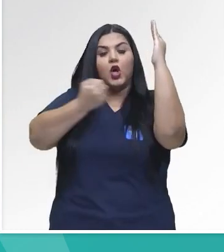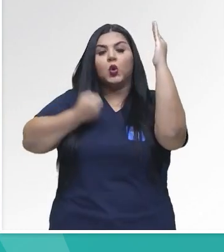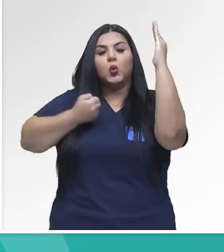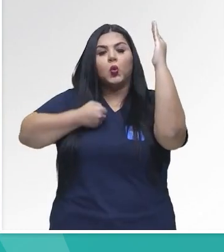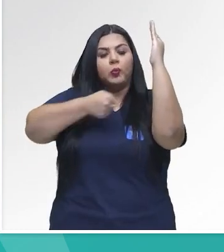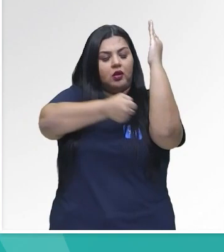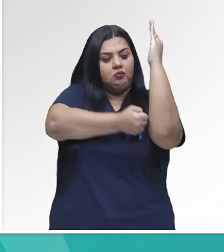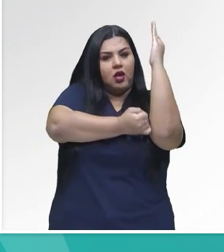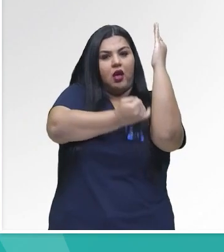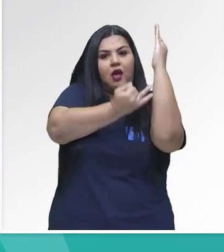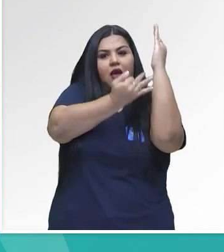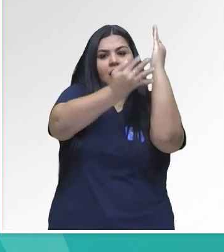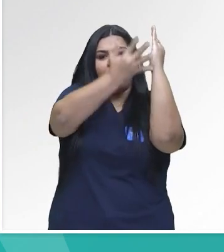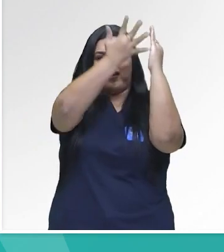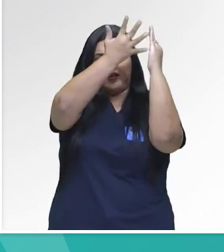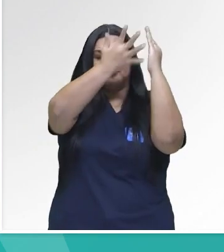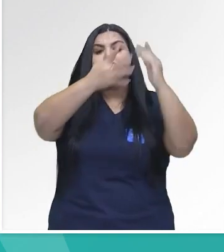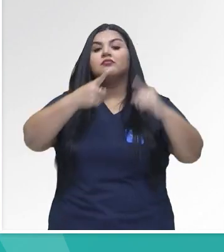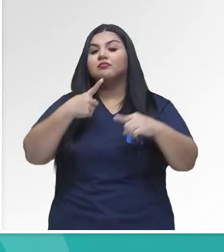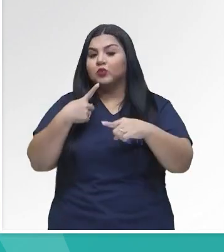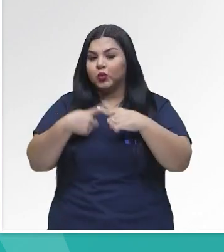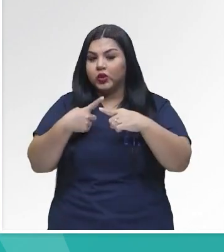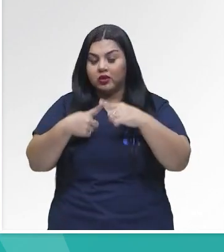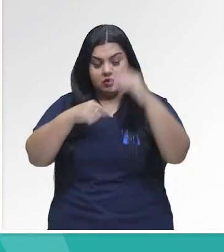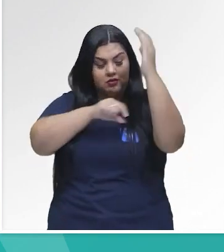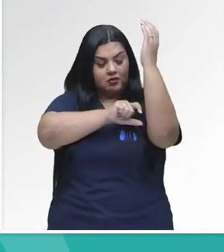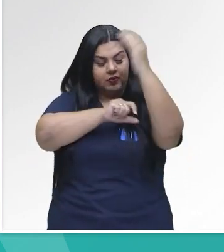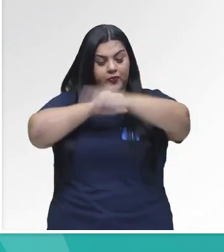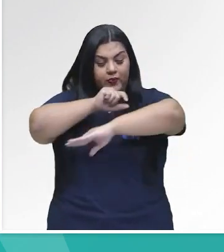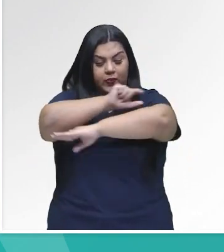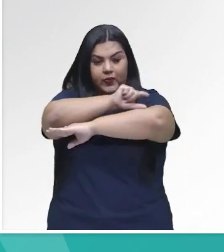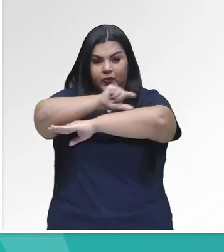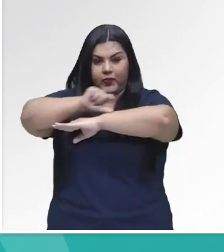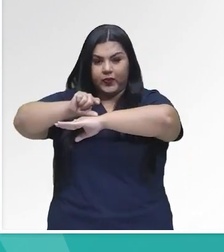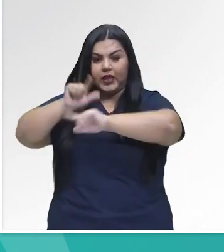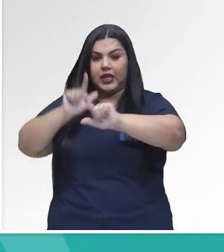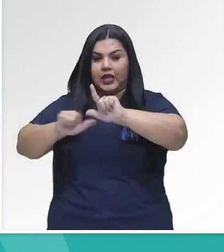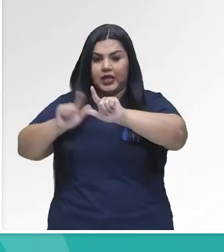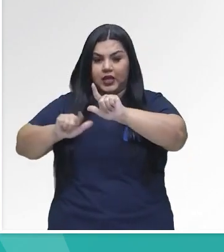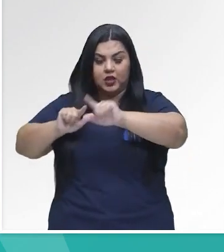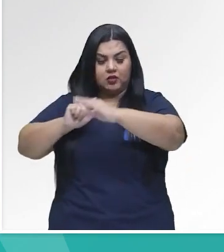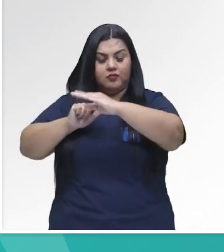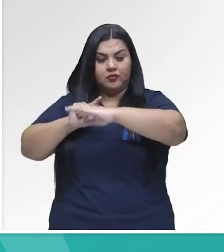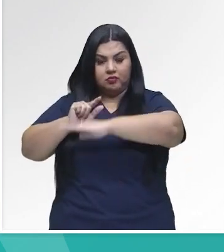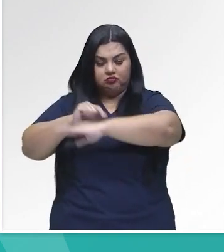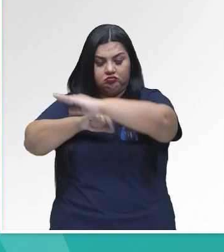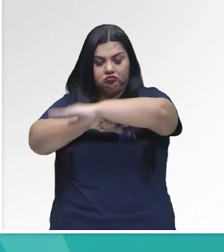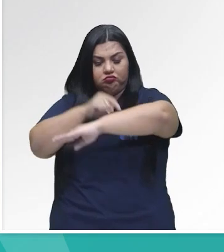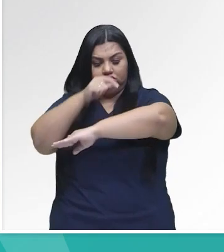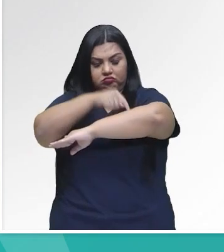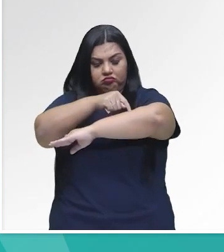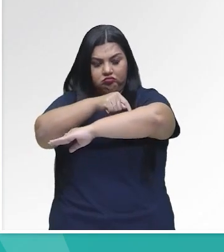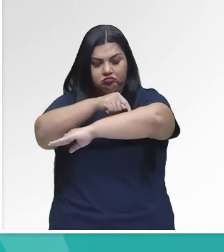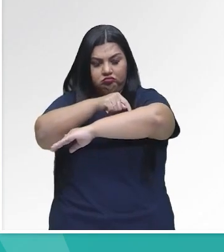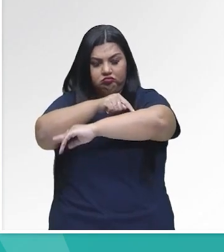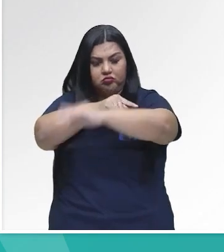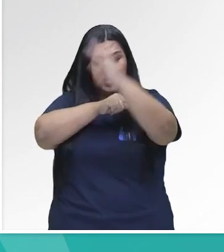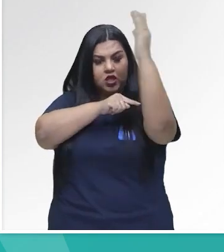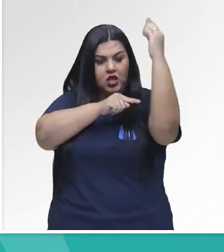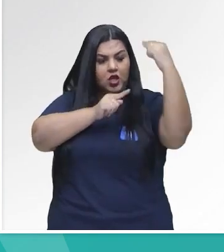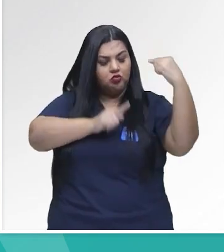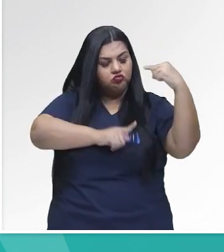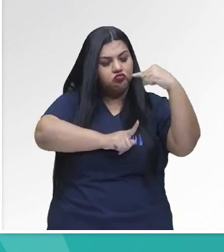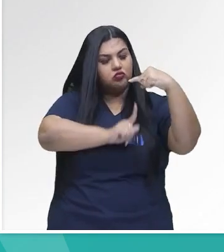professora? Porque essa letra com esse número identifica